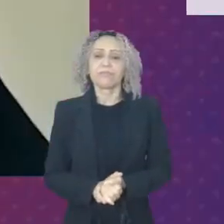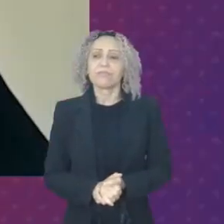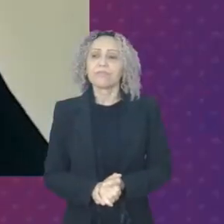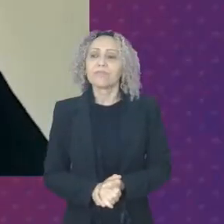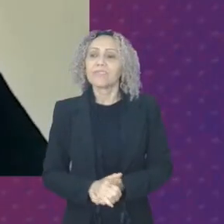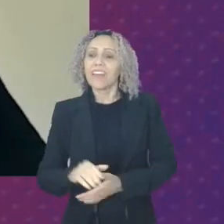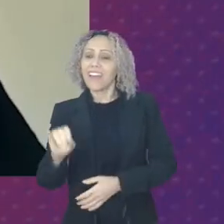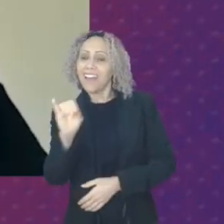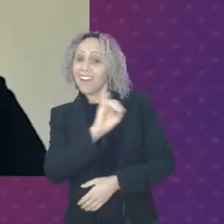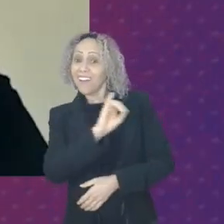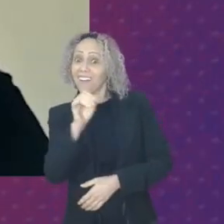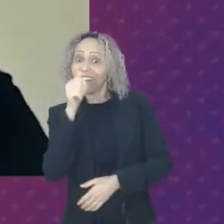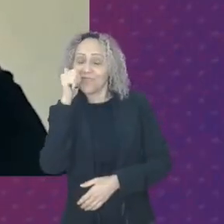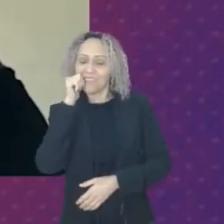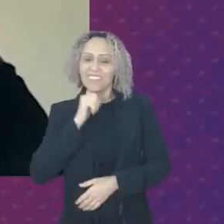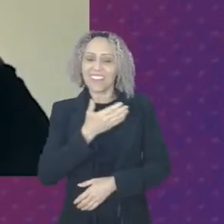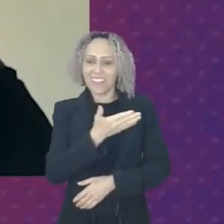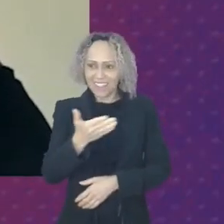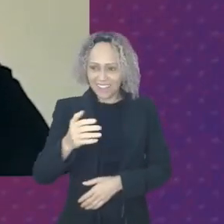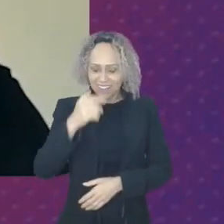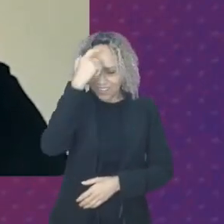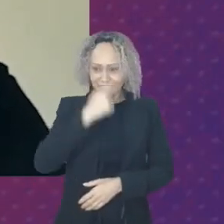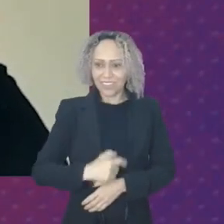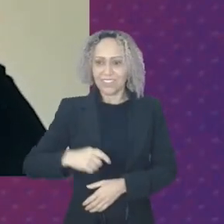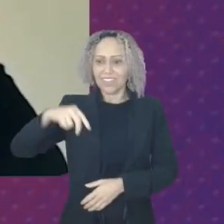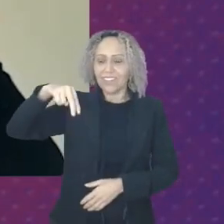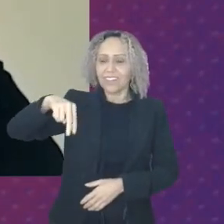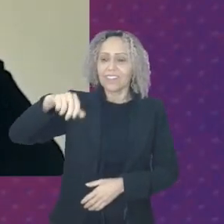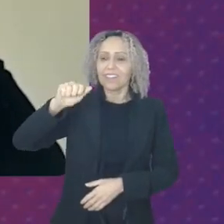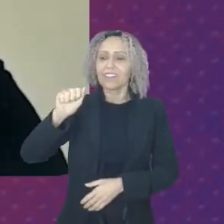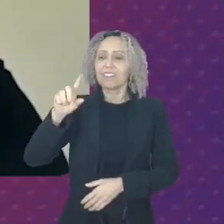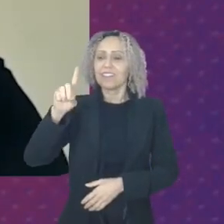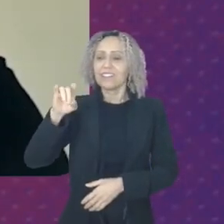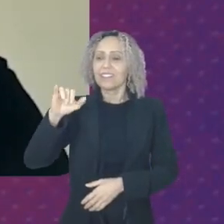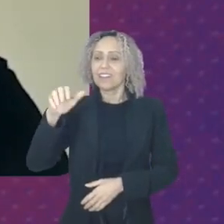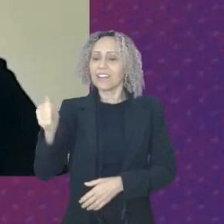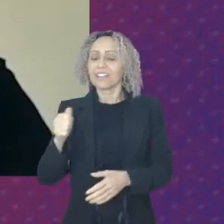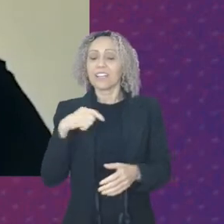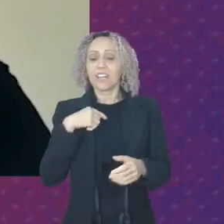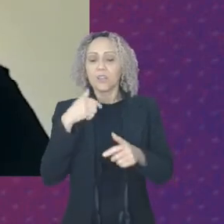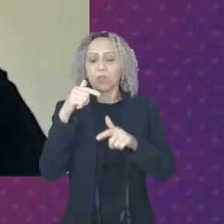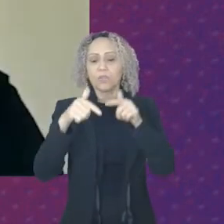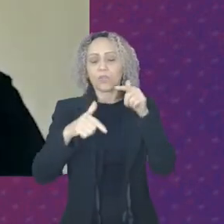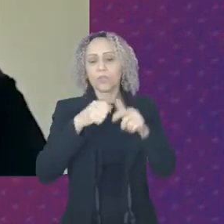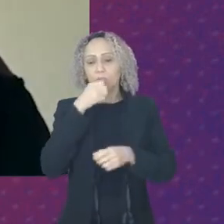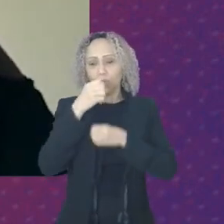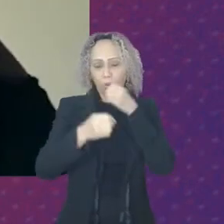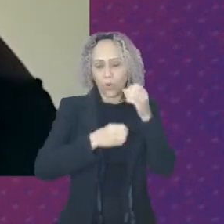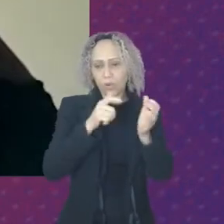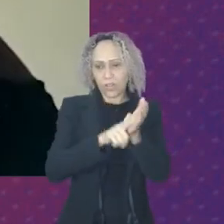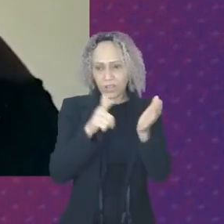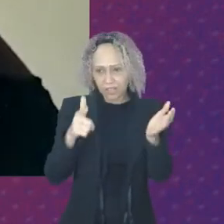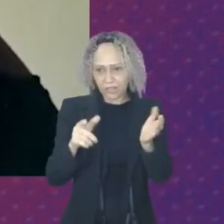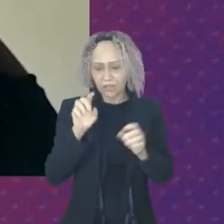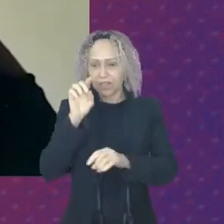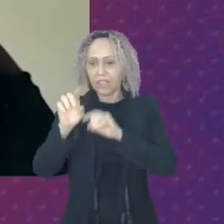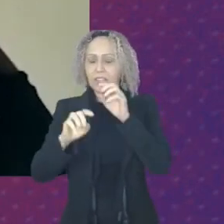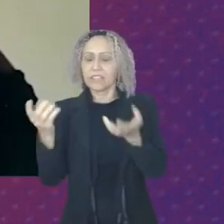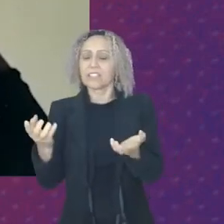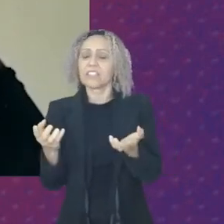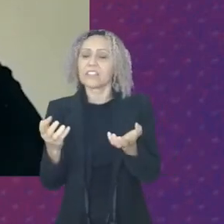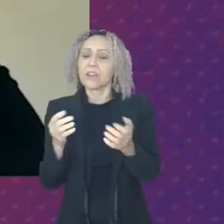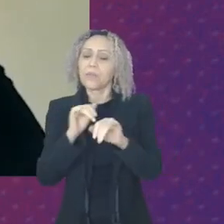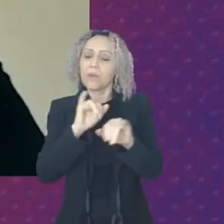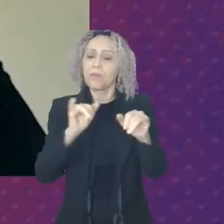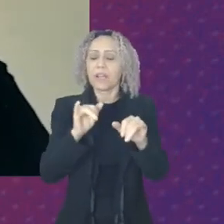Olá, mulheres. Eu sou a Nádia Garcia, jornalista, especialista em marketing político e eleitoral e